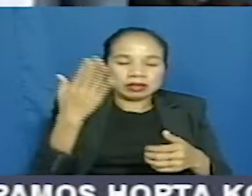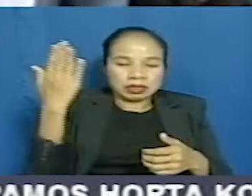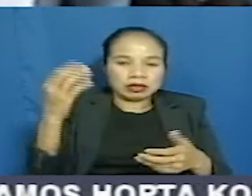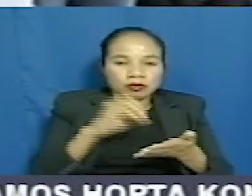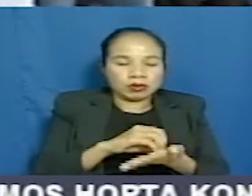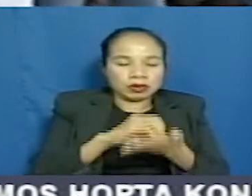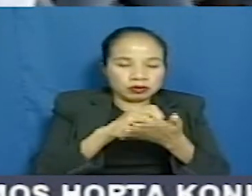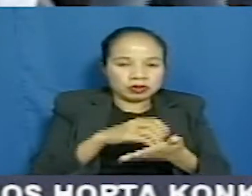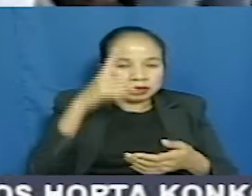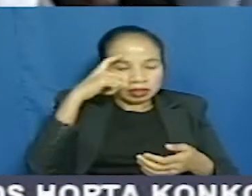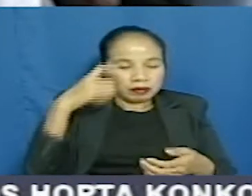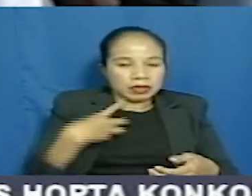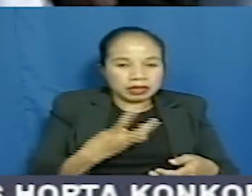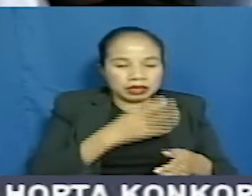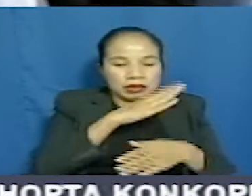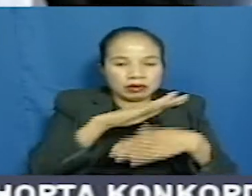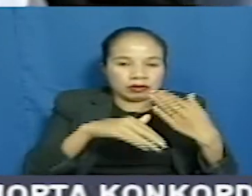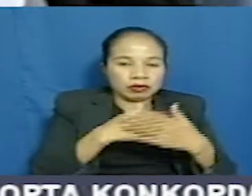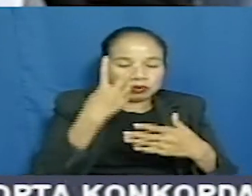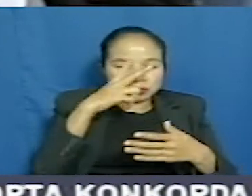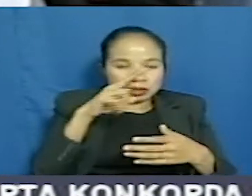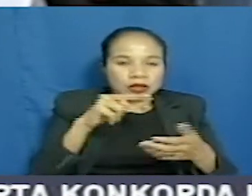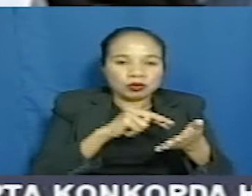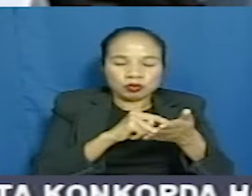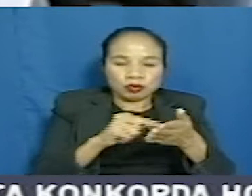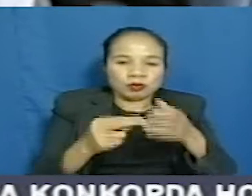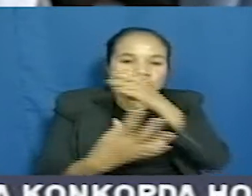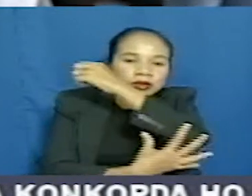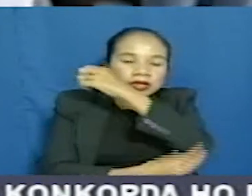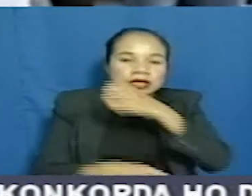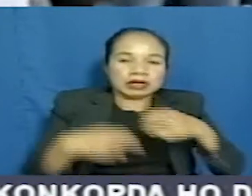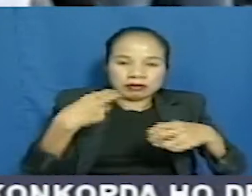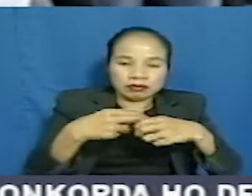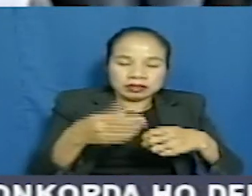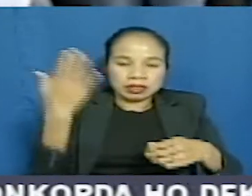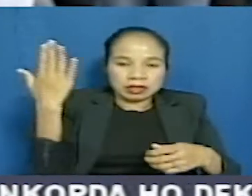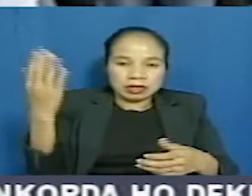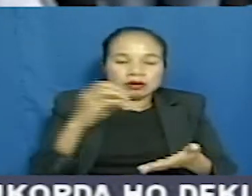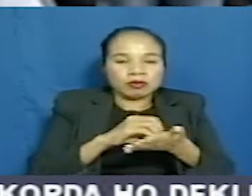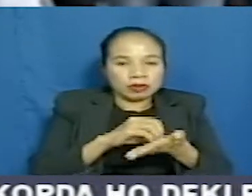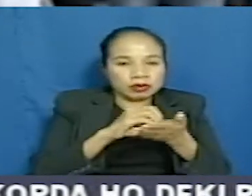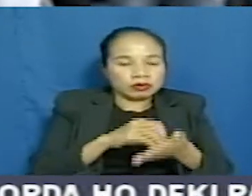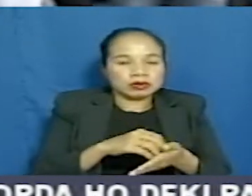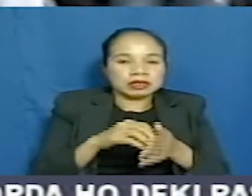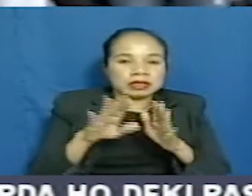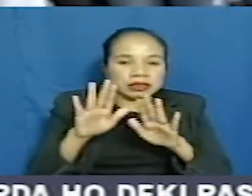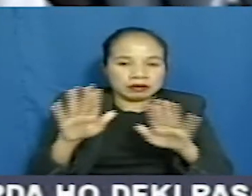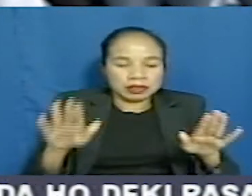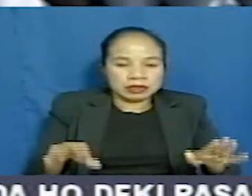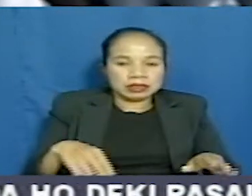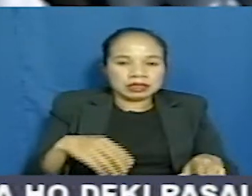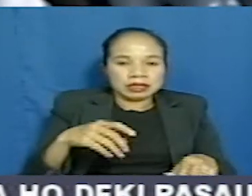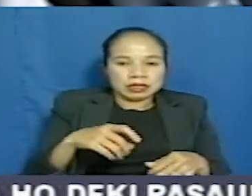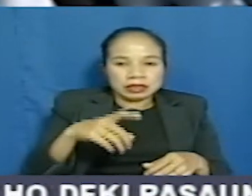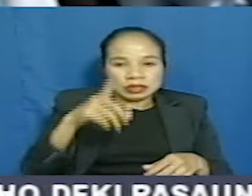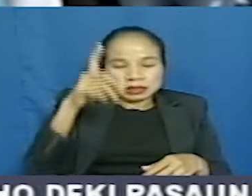raiwa tamba ito tu hari katak numero de pobreza ne mais grave iha raiwa namos itania labarik sira nebe idadi